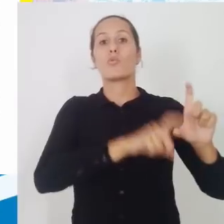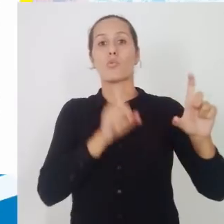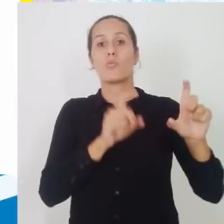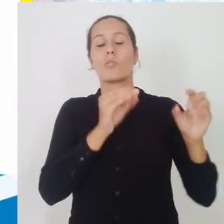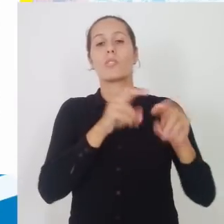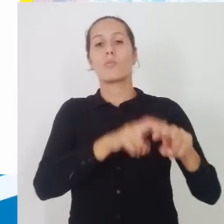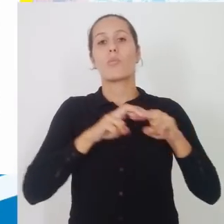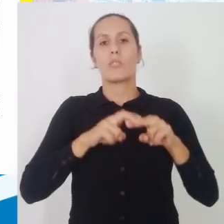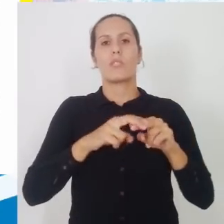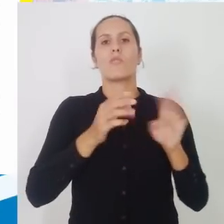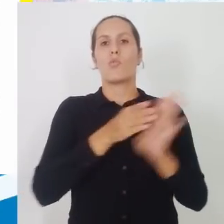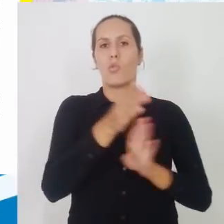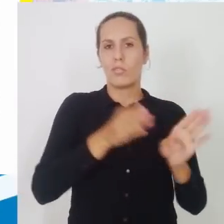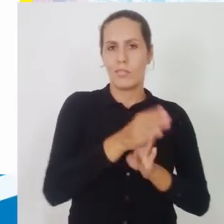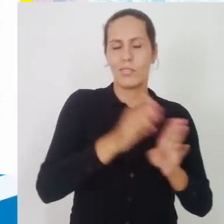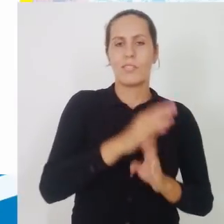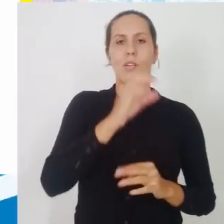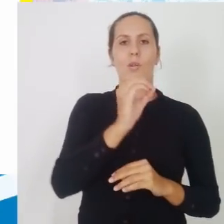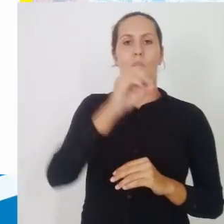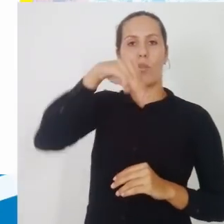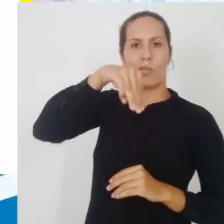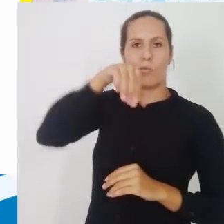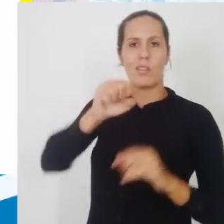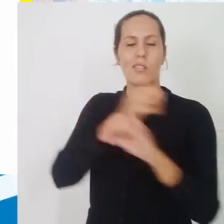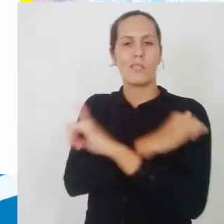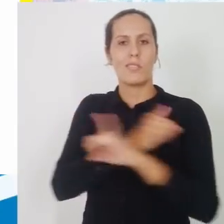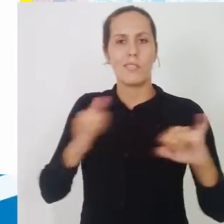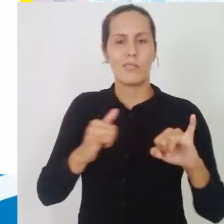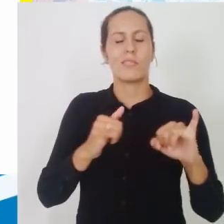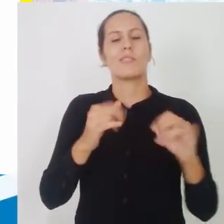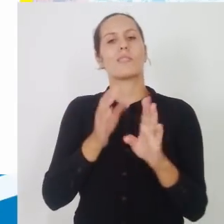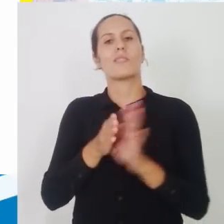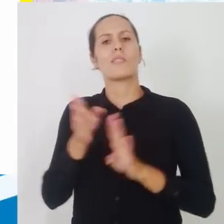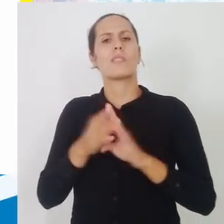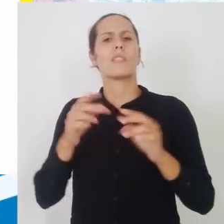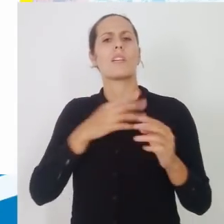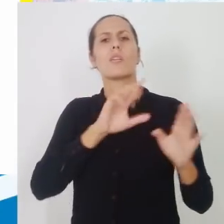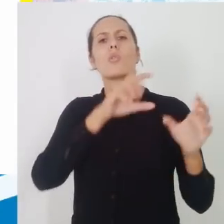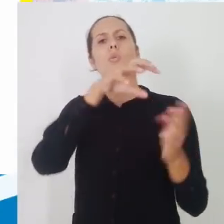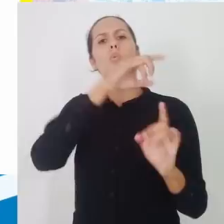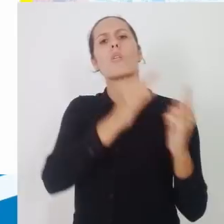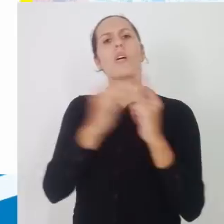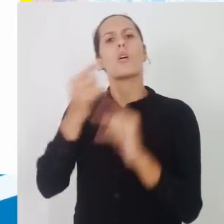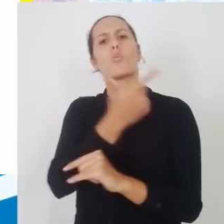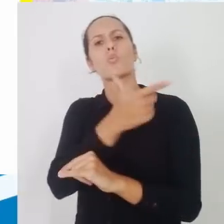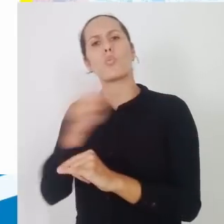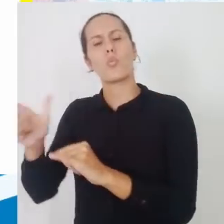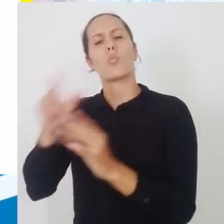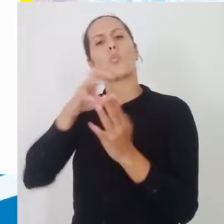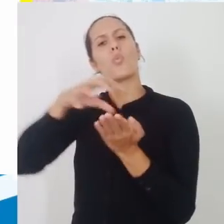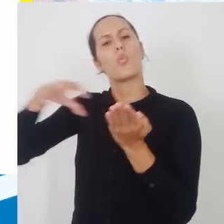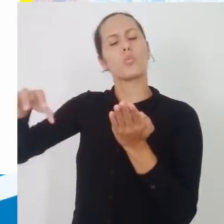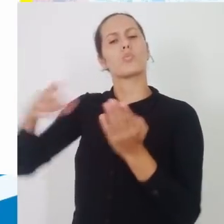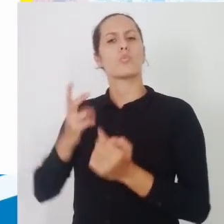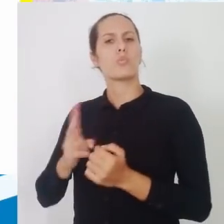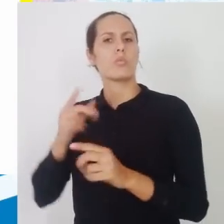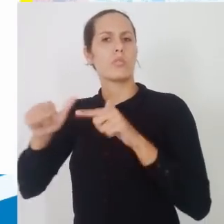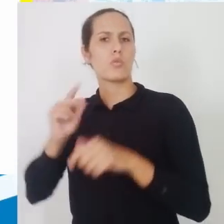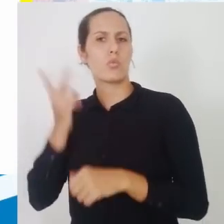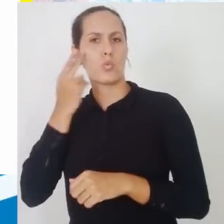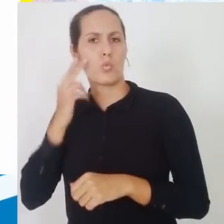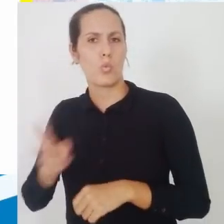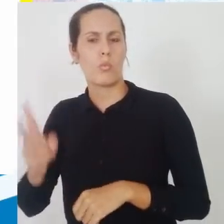das instituições seguiu funcionando. Agora a gente vai partir direto para as perguntas. Eu já trouxe para vocês as